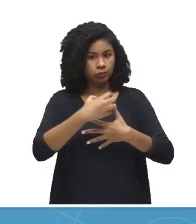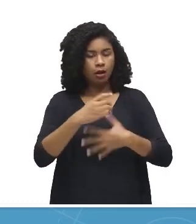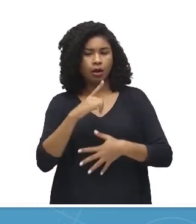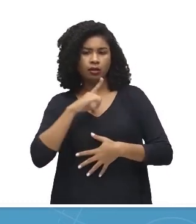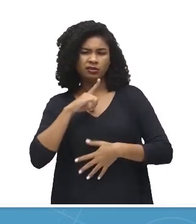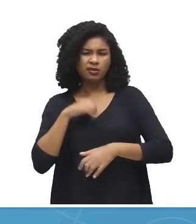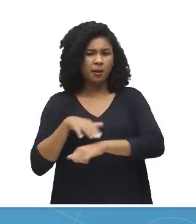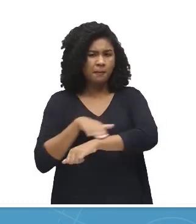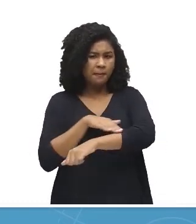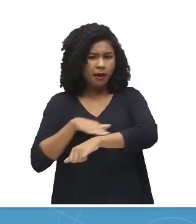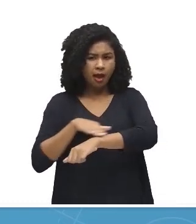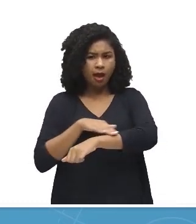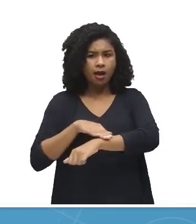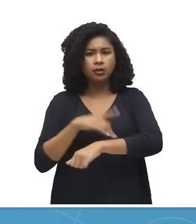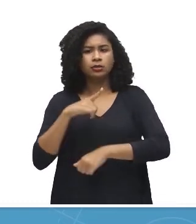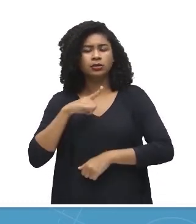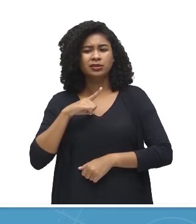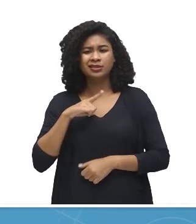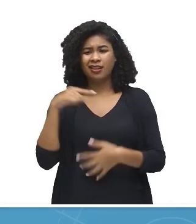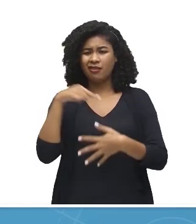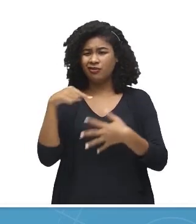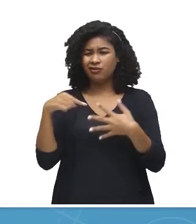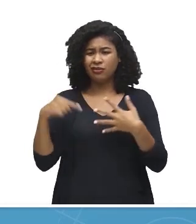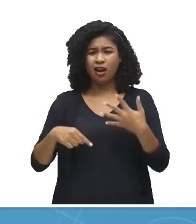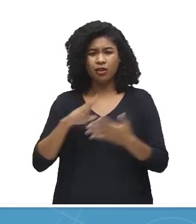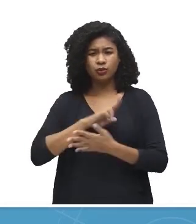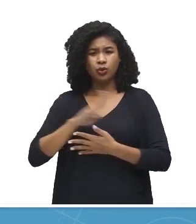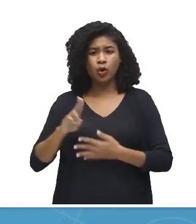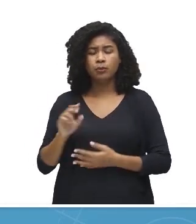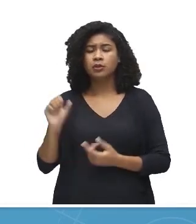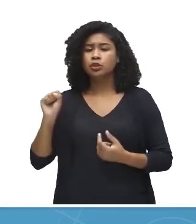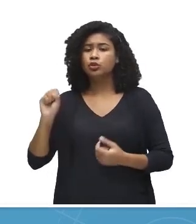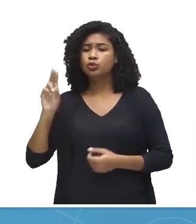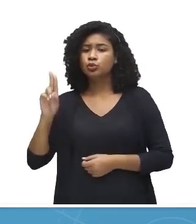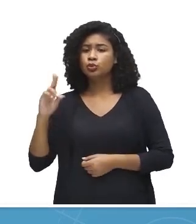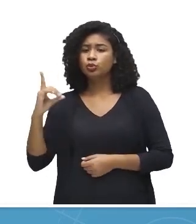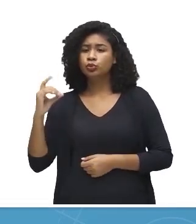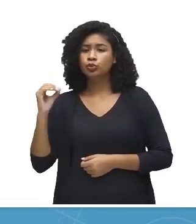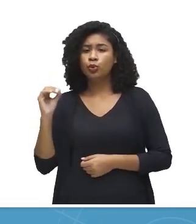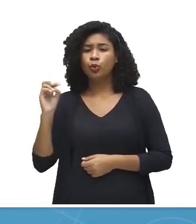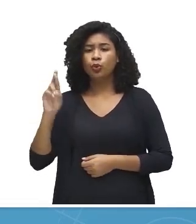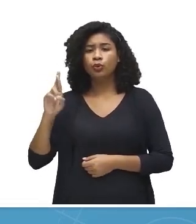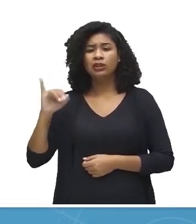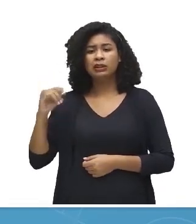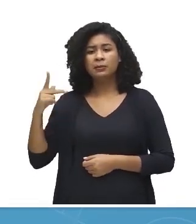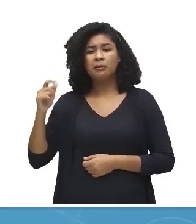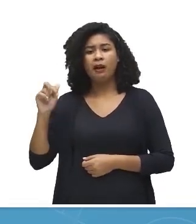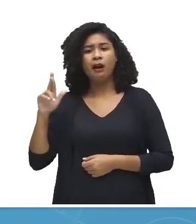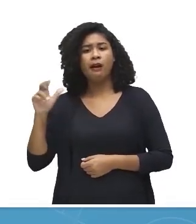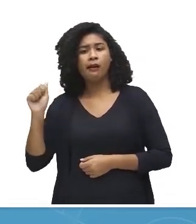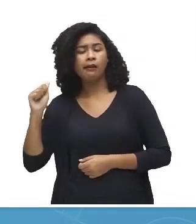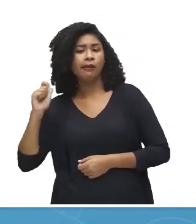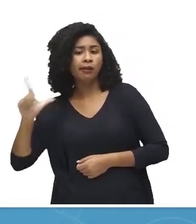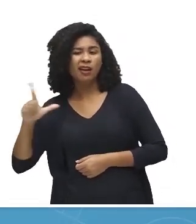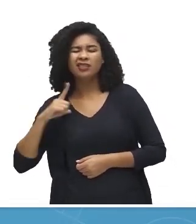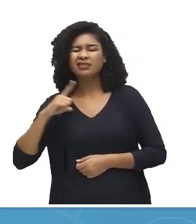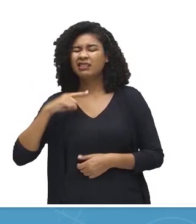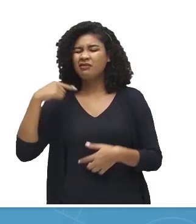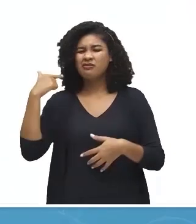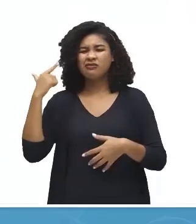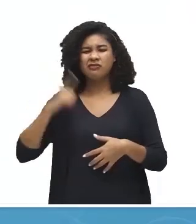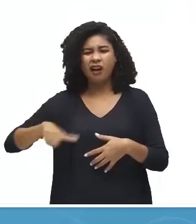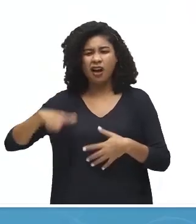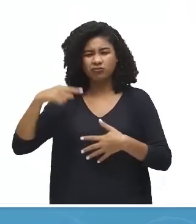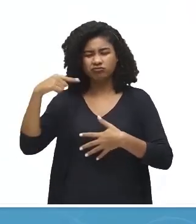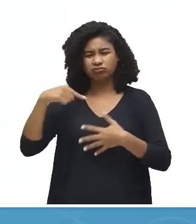tem as glândulas sudoríparas, as glândulas sebáceas, tá? Então, o tecido epitelial é que vai dar origem